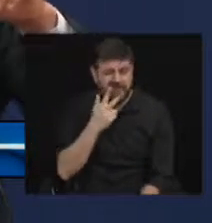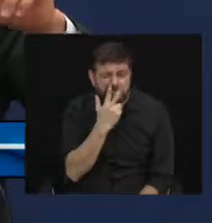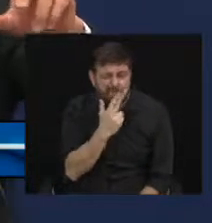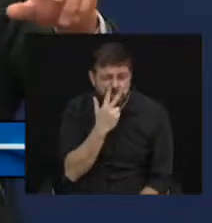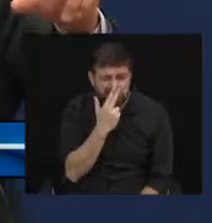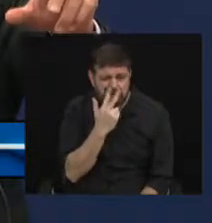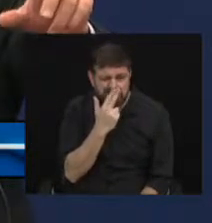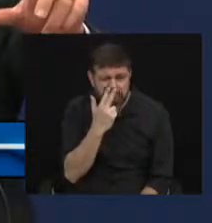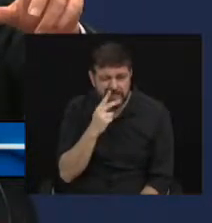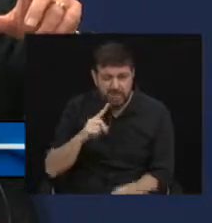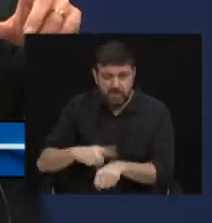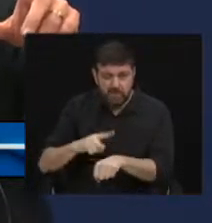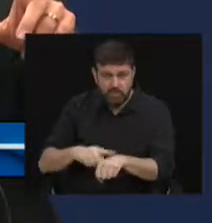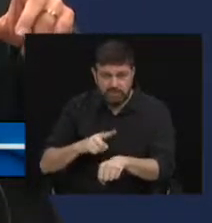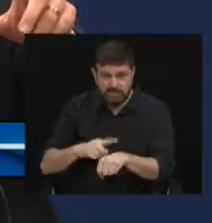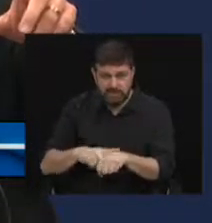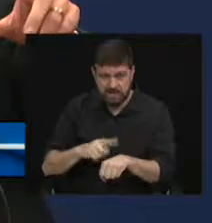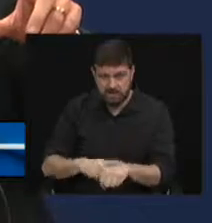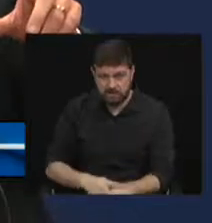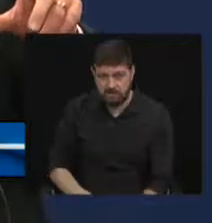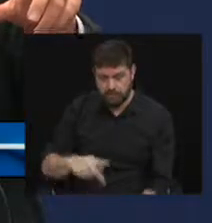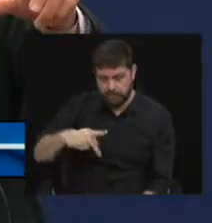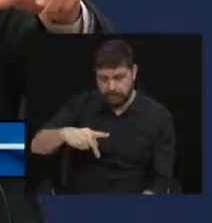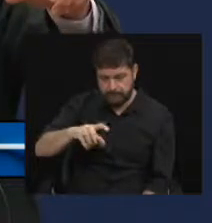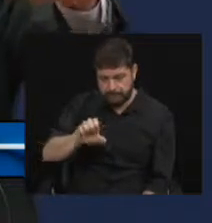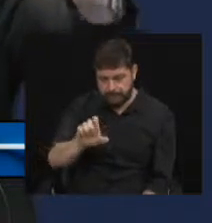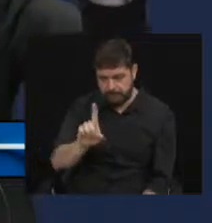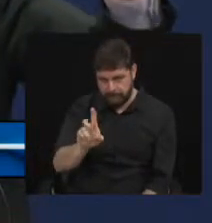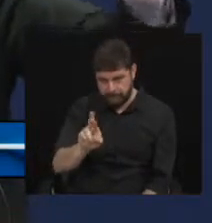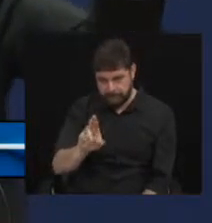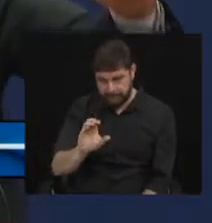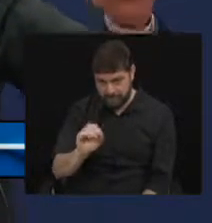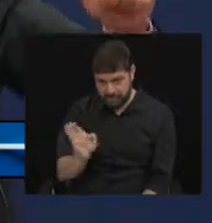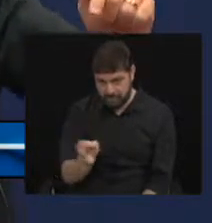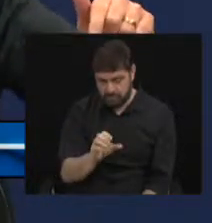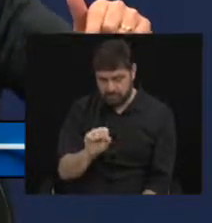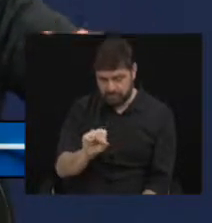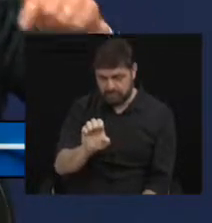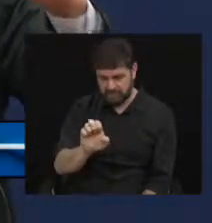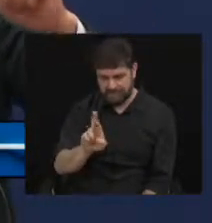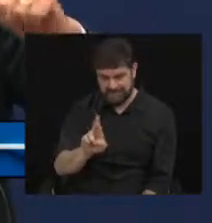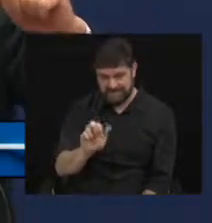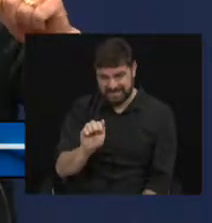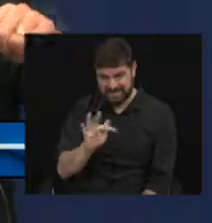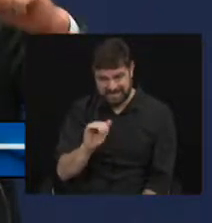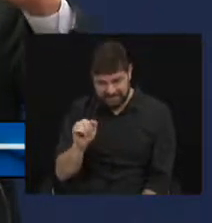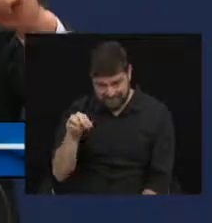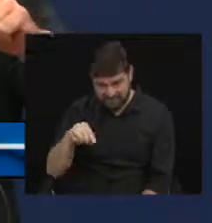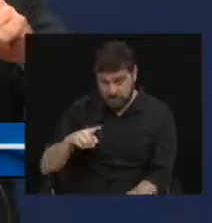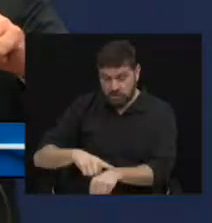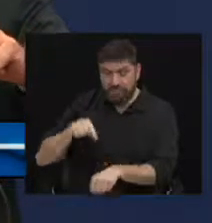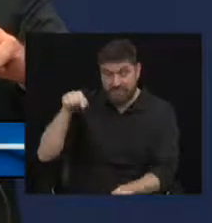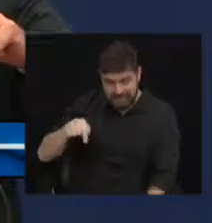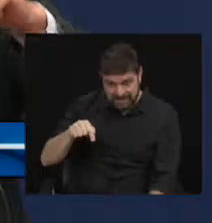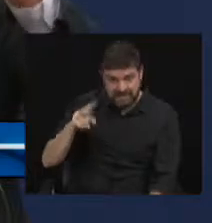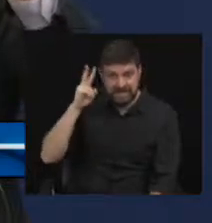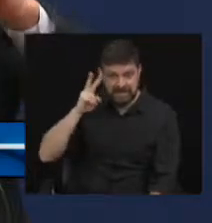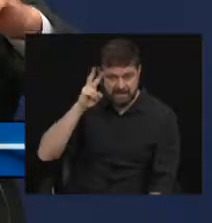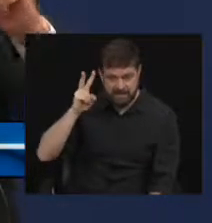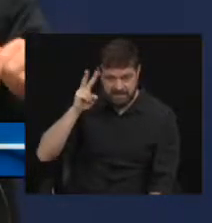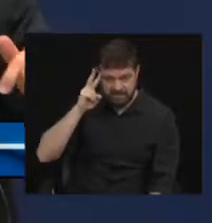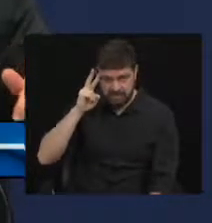nobres vereadores da base governista também veio aqui, foi feito um esforço, construiu, fez. O problema é